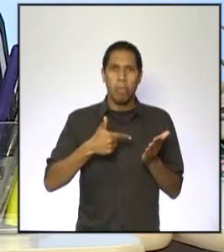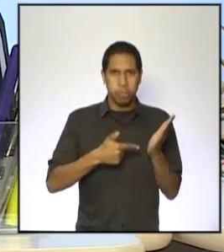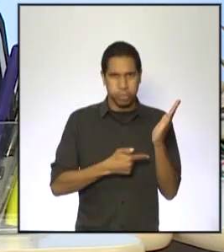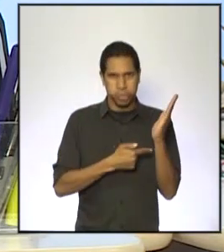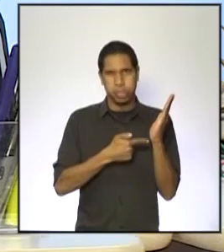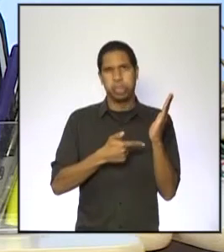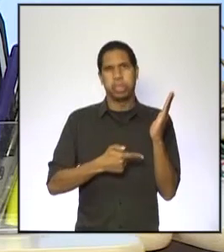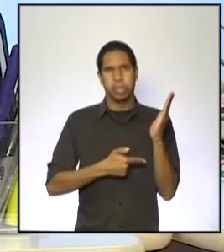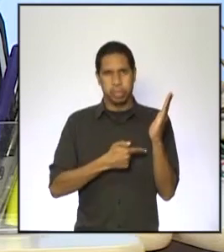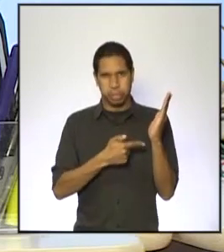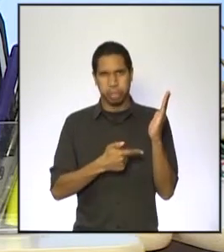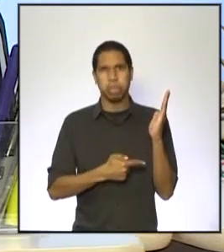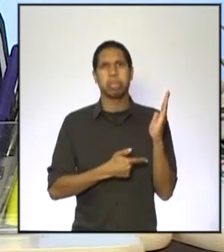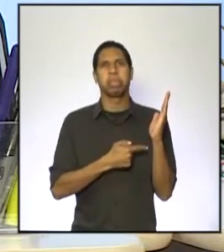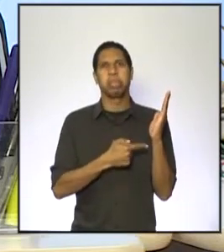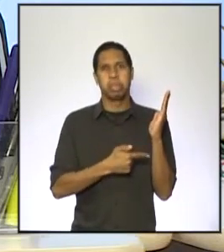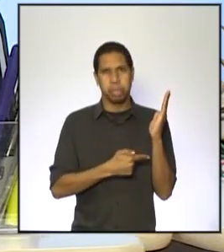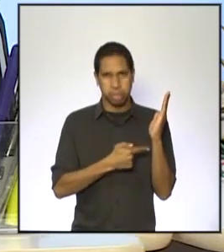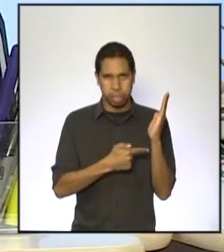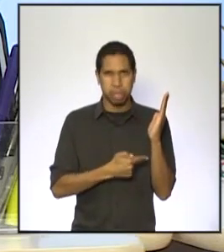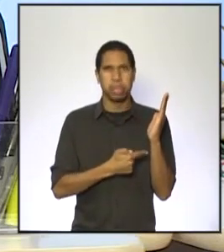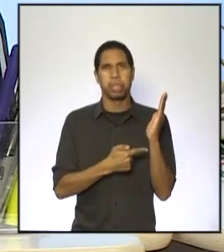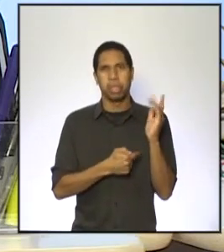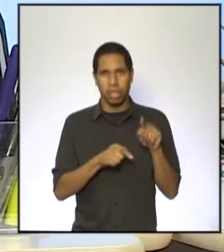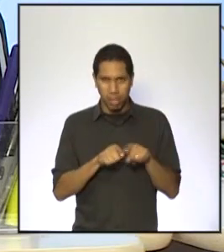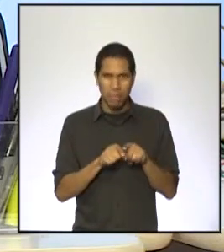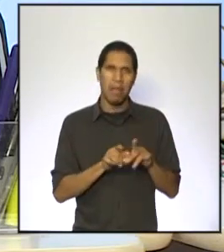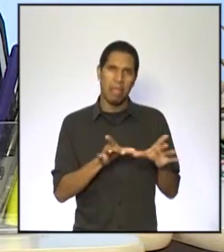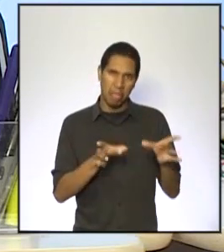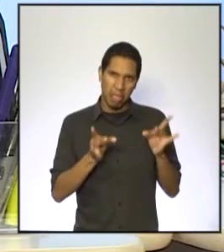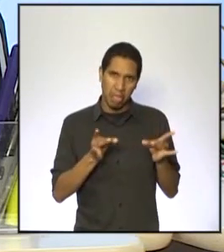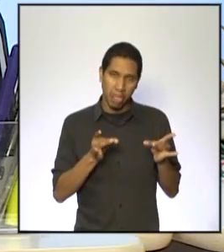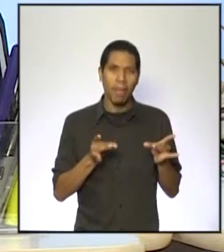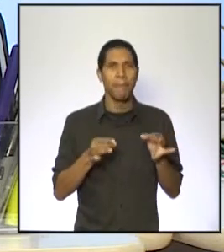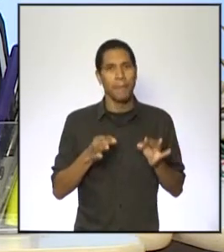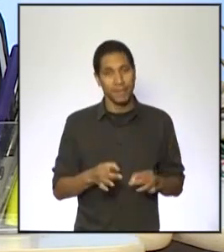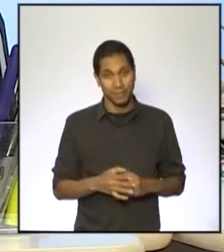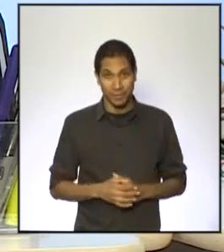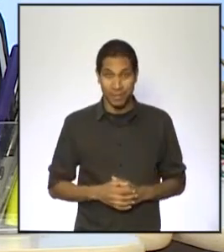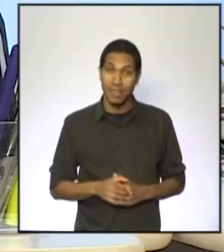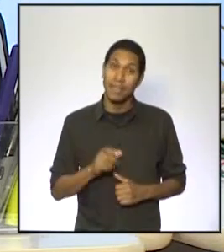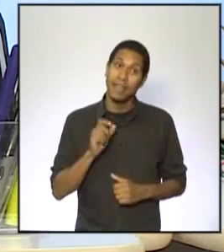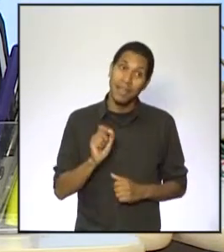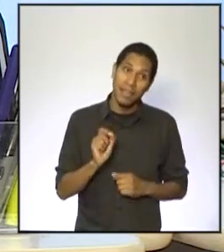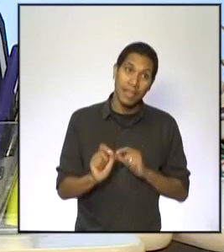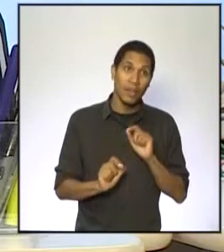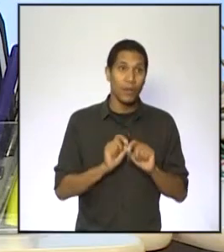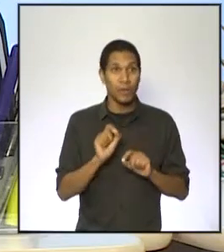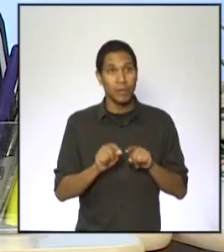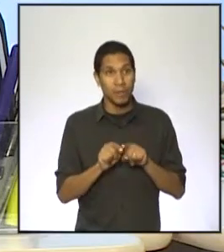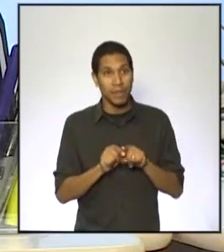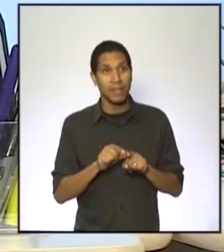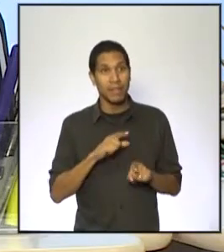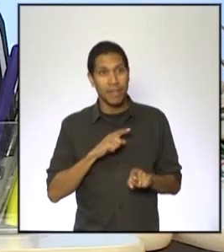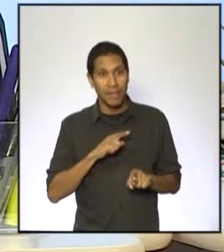bem. Porque na medida que nós formos fazer os movimentos, para não soltar.